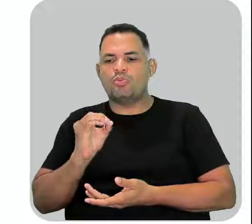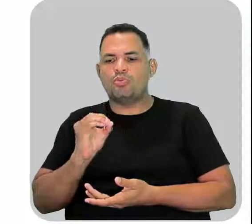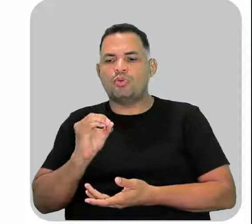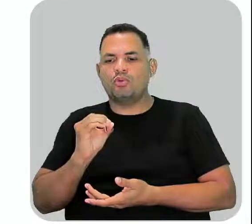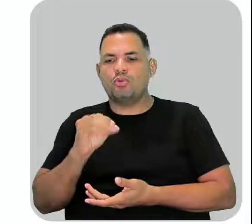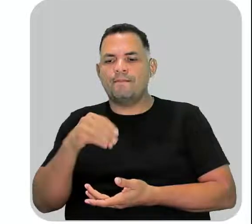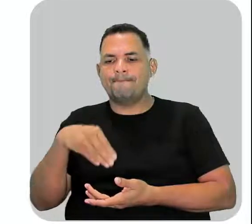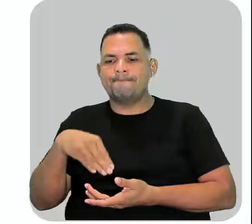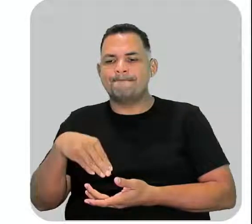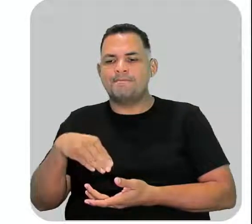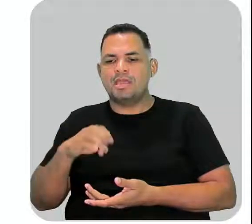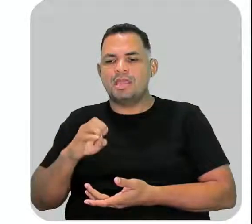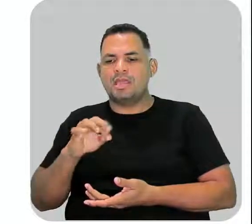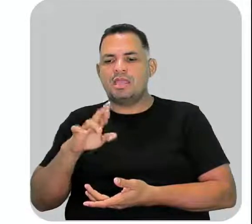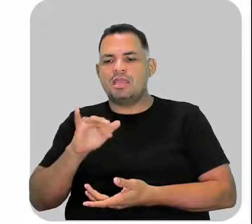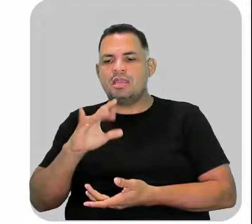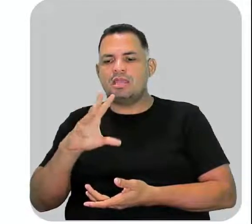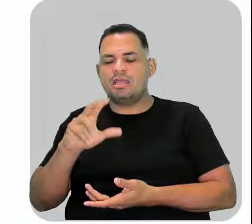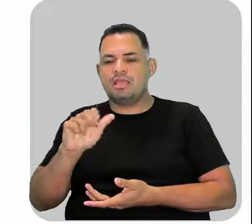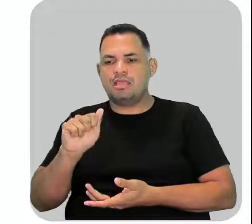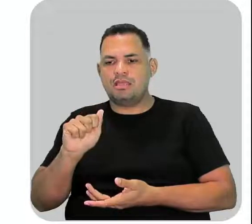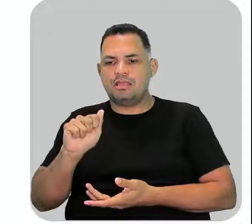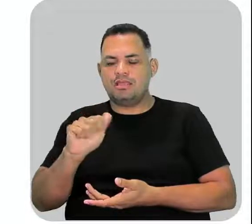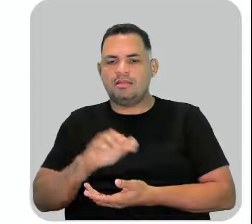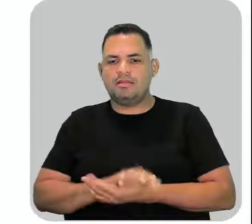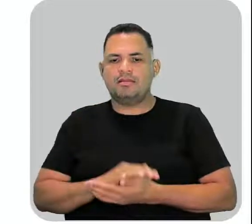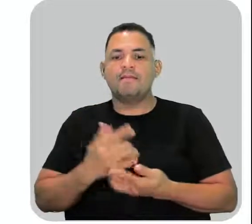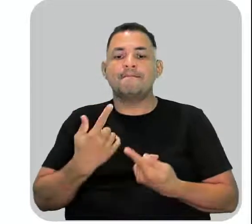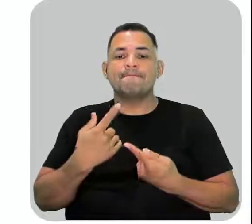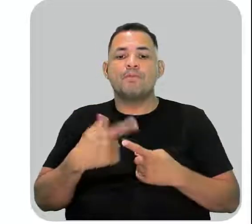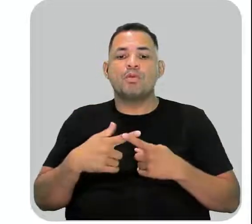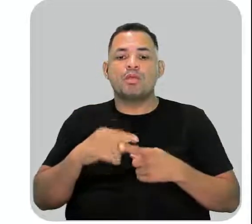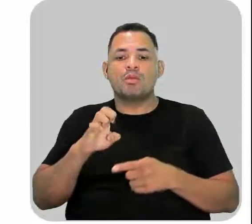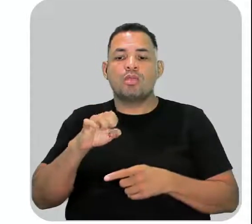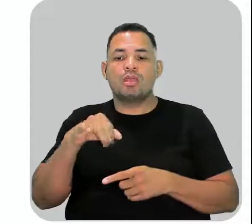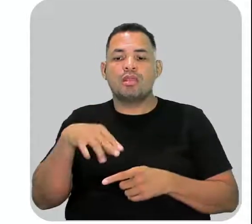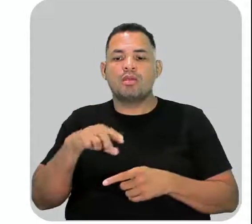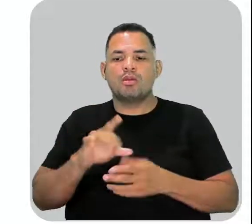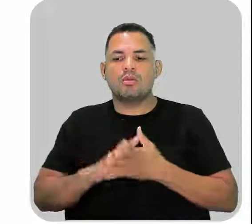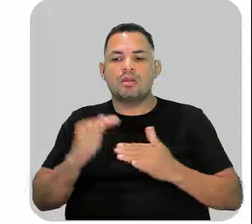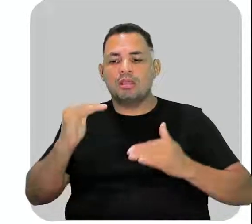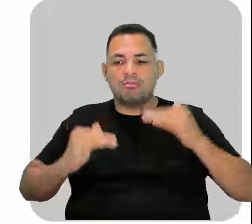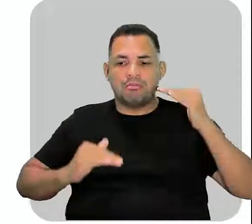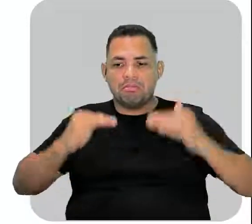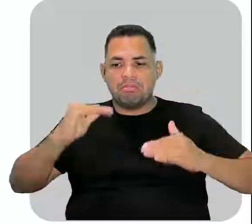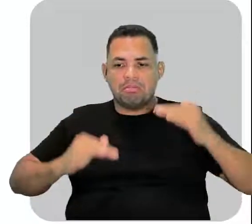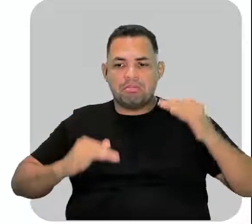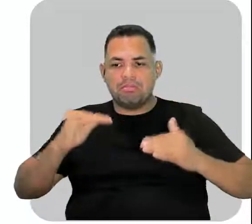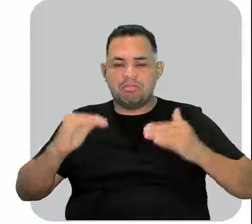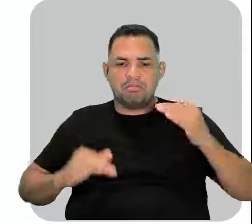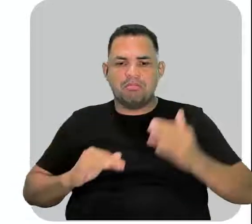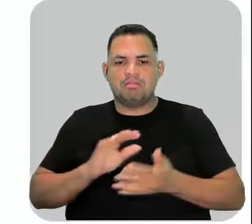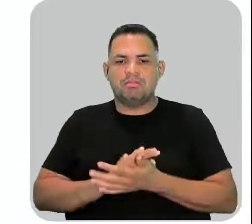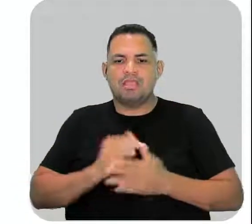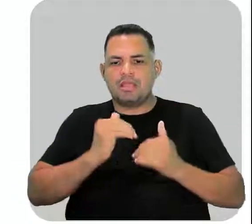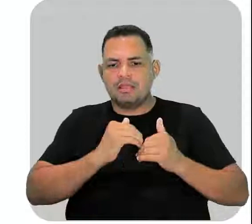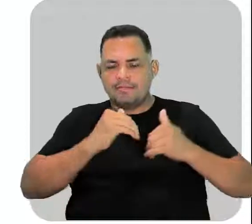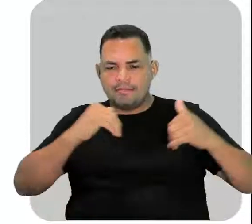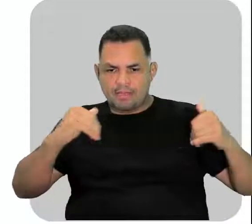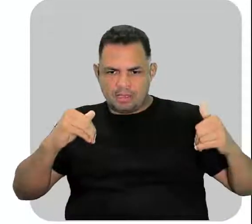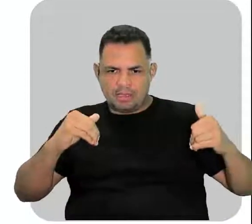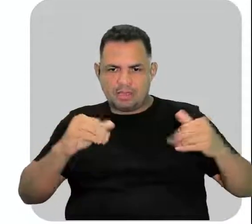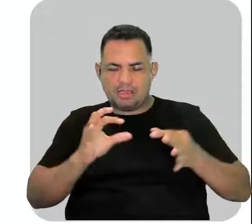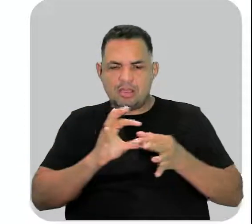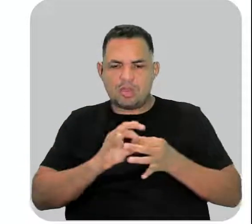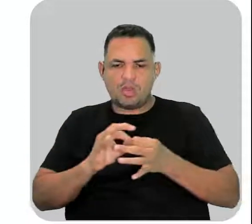Porque o enol, ele é instável e a gente vai ter quebra de ligação, onde